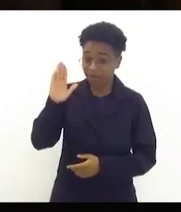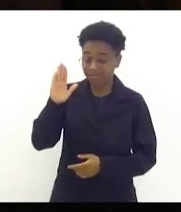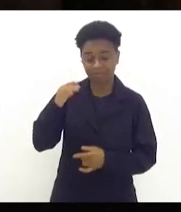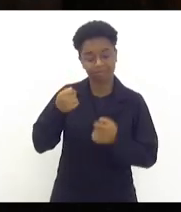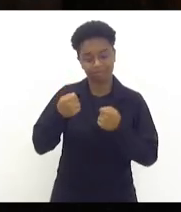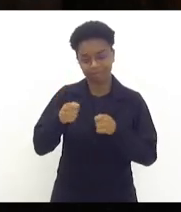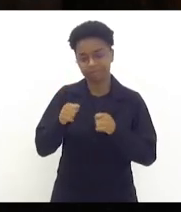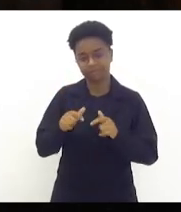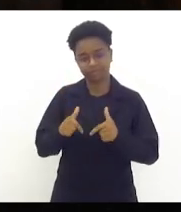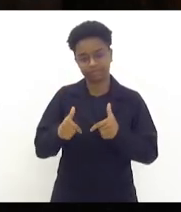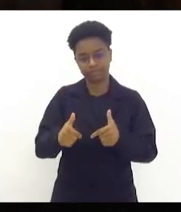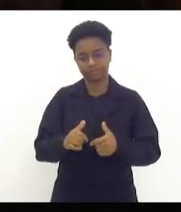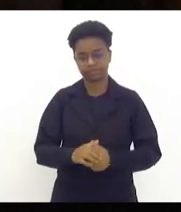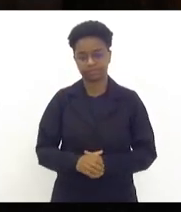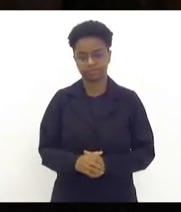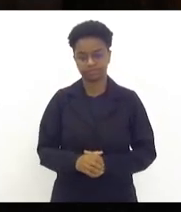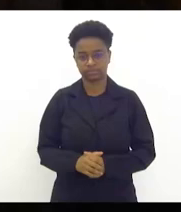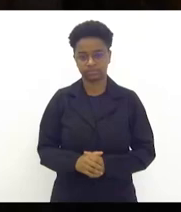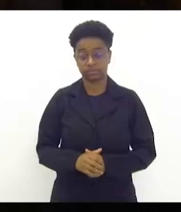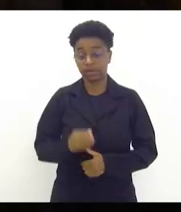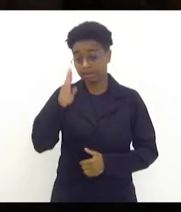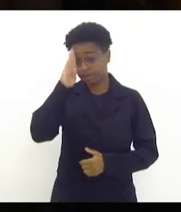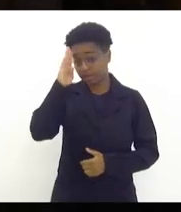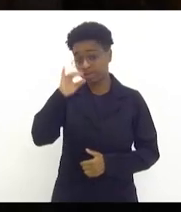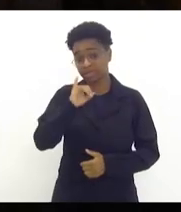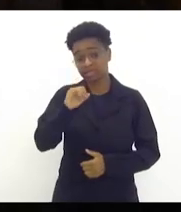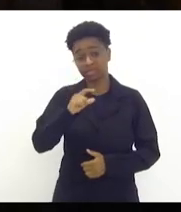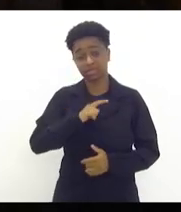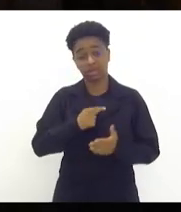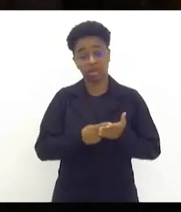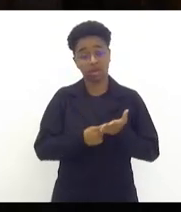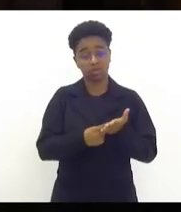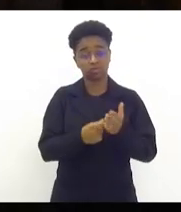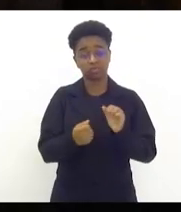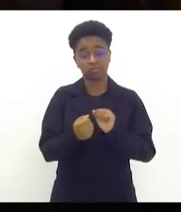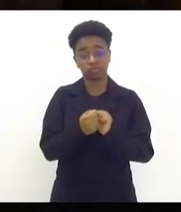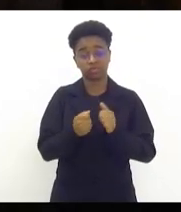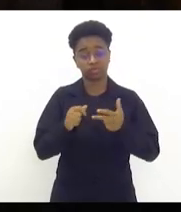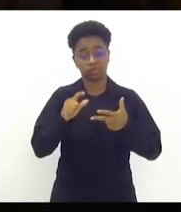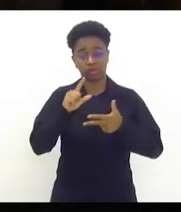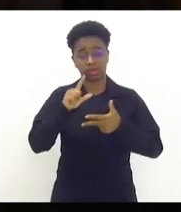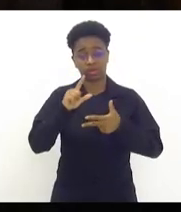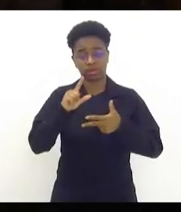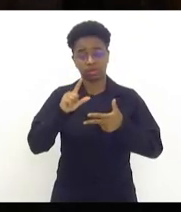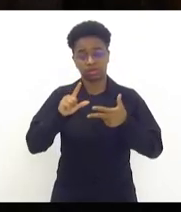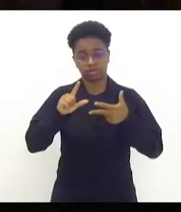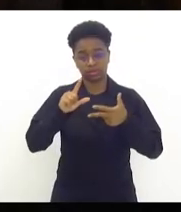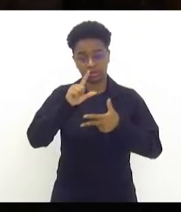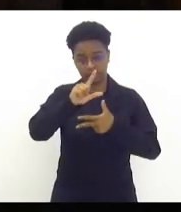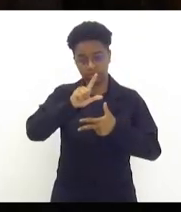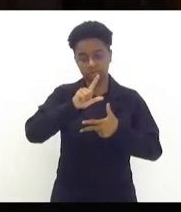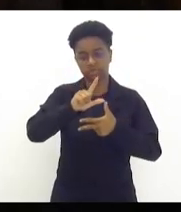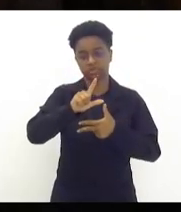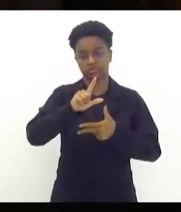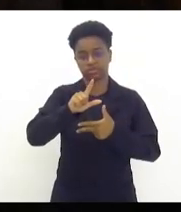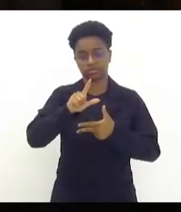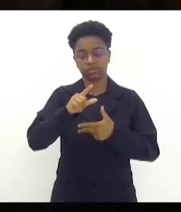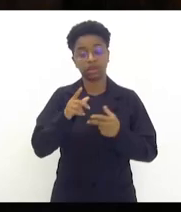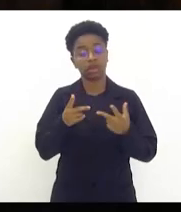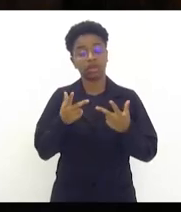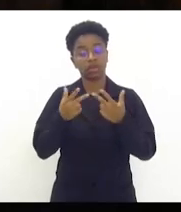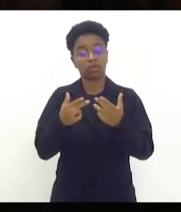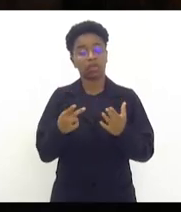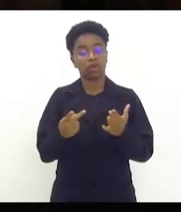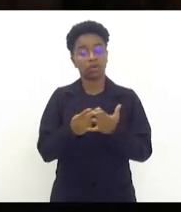cumprir. Ainda mais quando se faz um acordo com o Poder Legislativo, como foi no caso específico